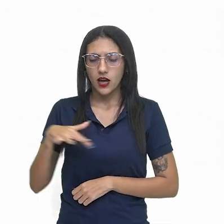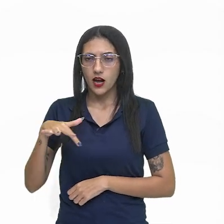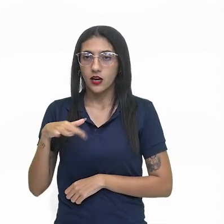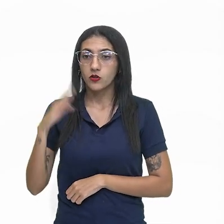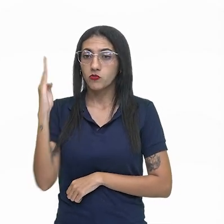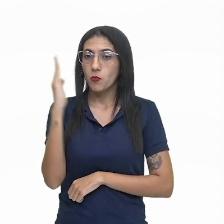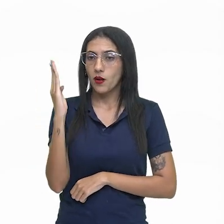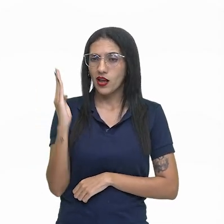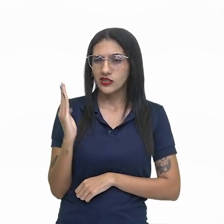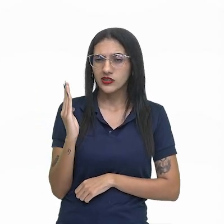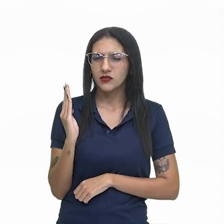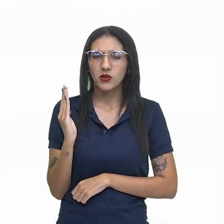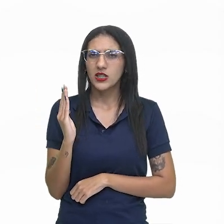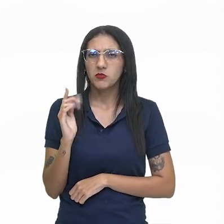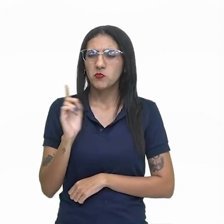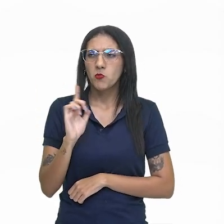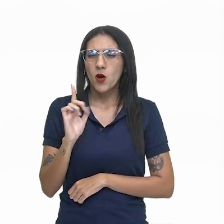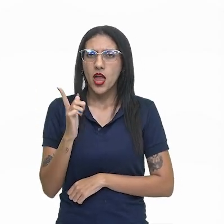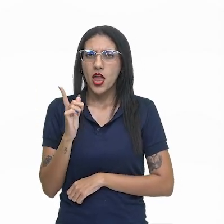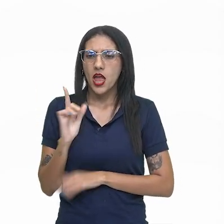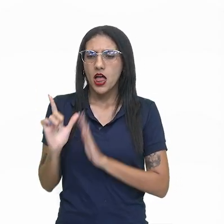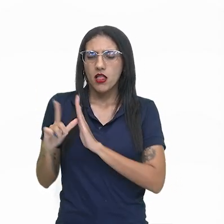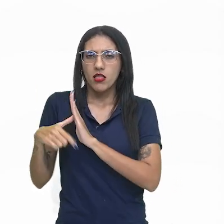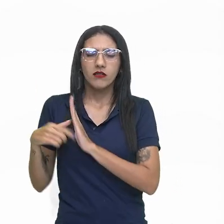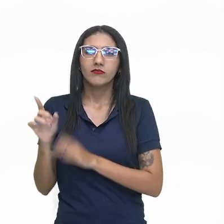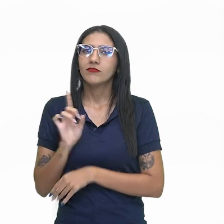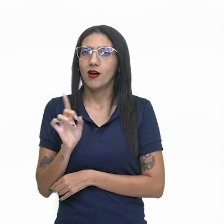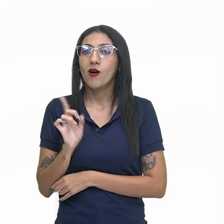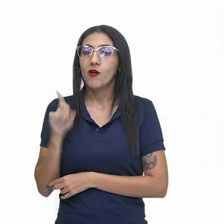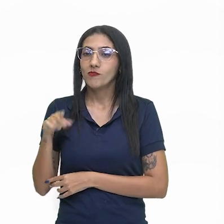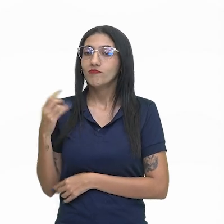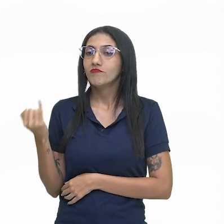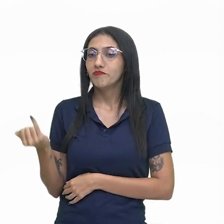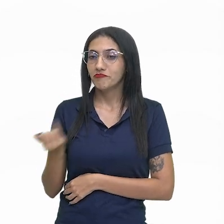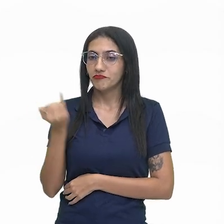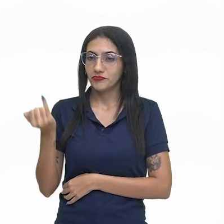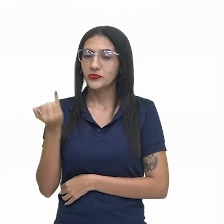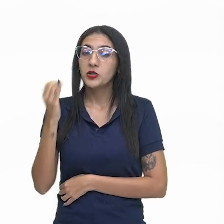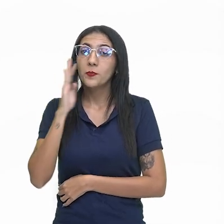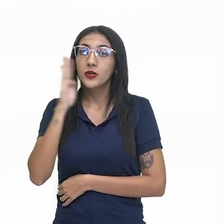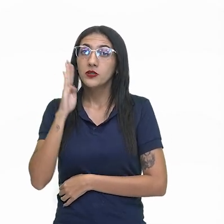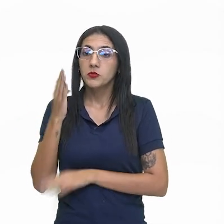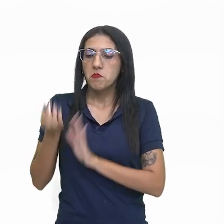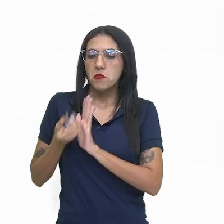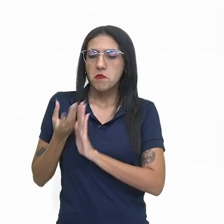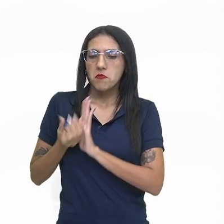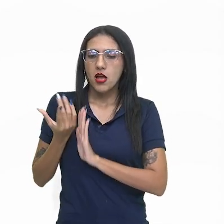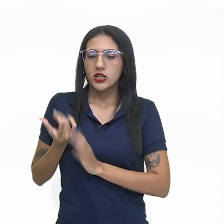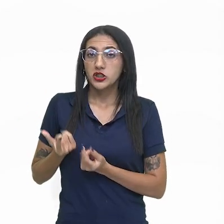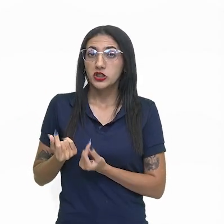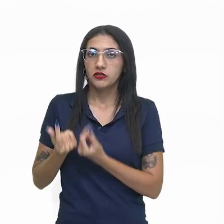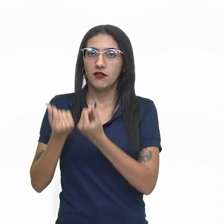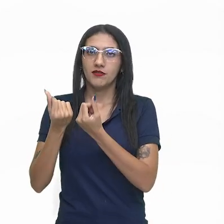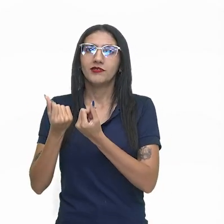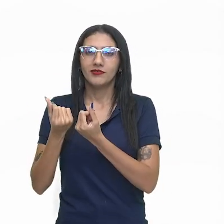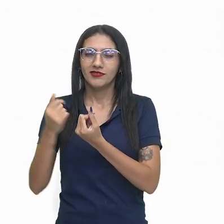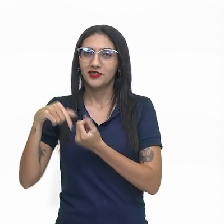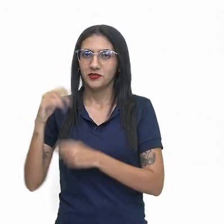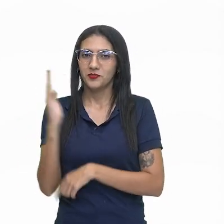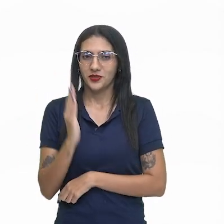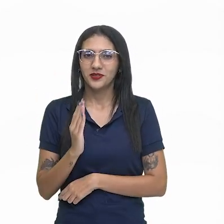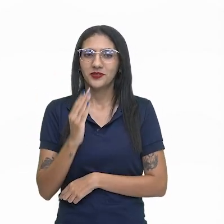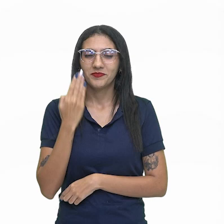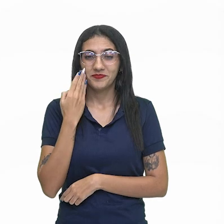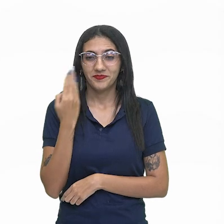não é totalmente atrasado. Ele tem sido muito importante, principalmente para a geração de dinheiro no Brasil, tá, gente? Vamos ver na